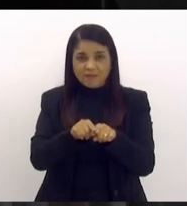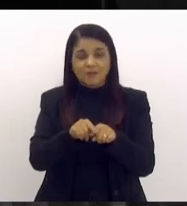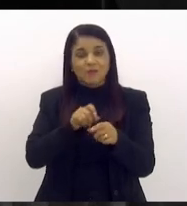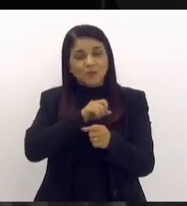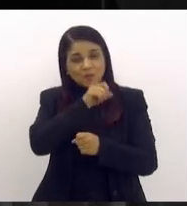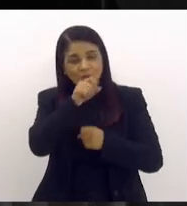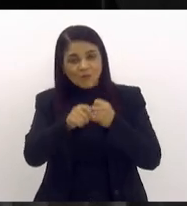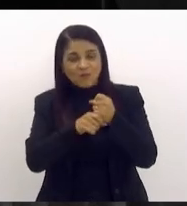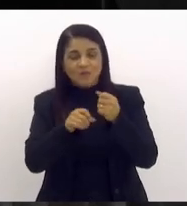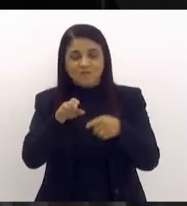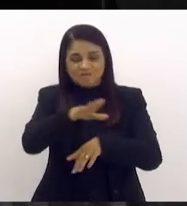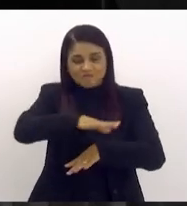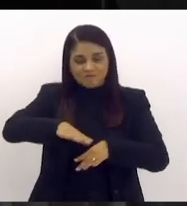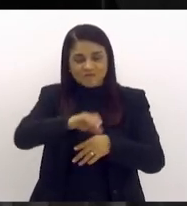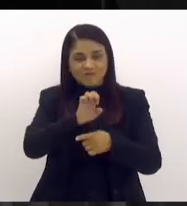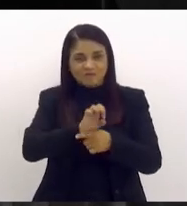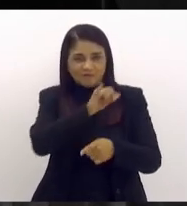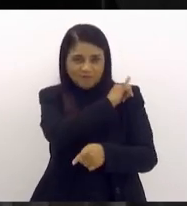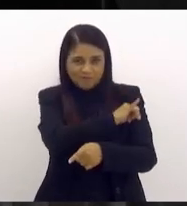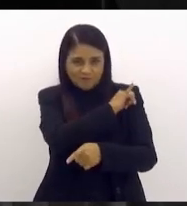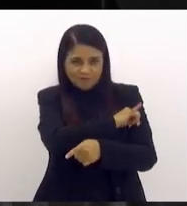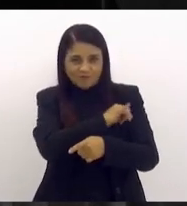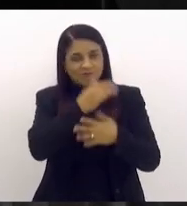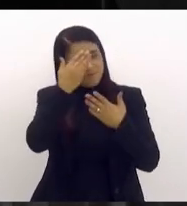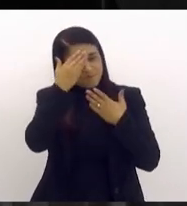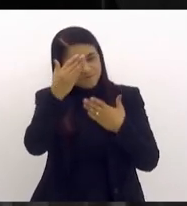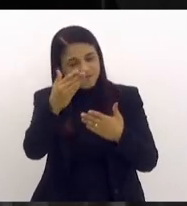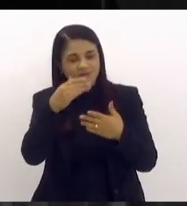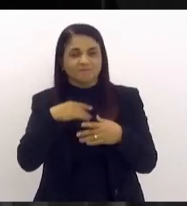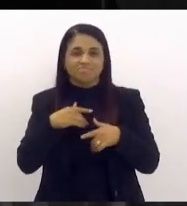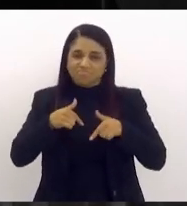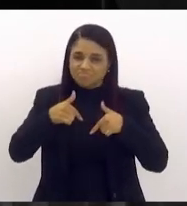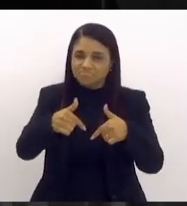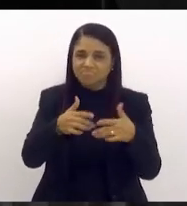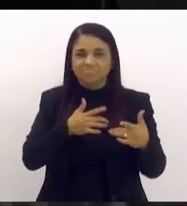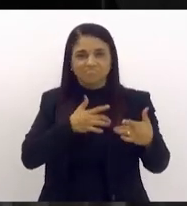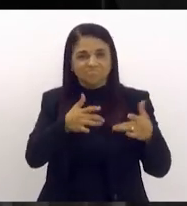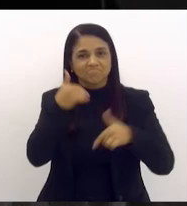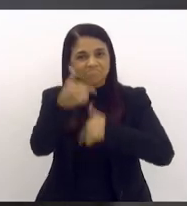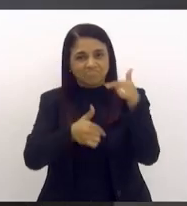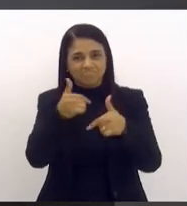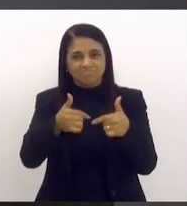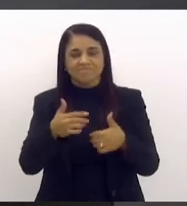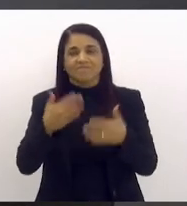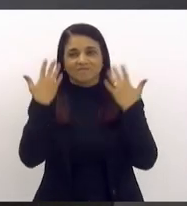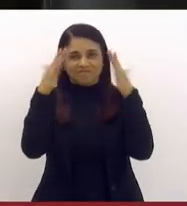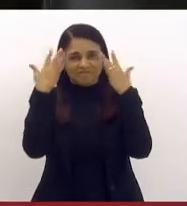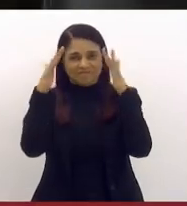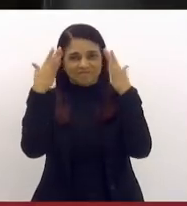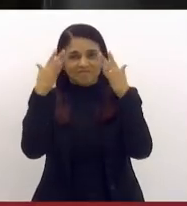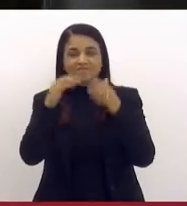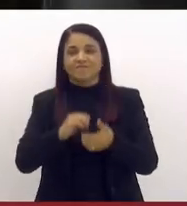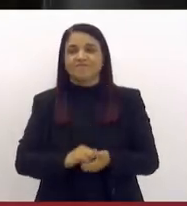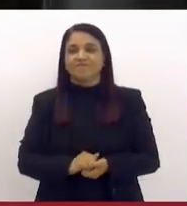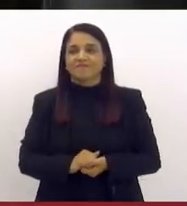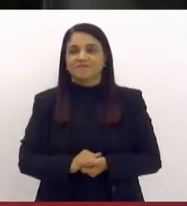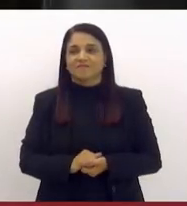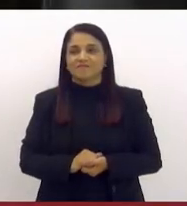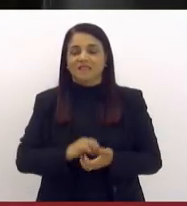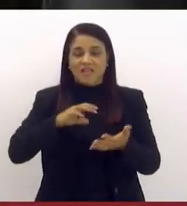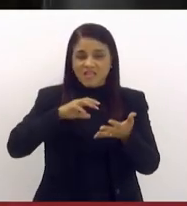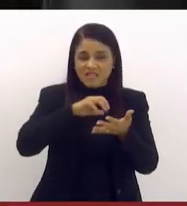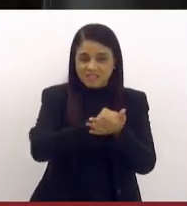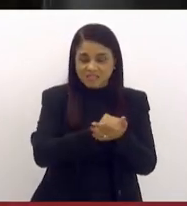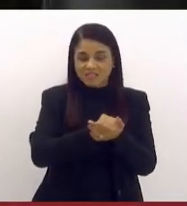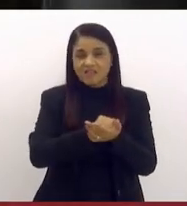âmbito do Estado do Rio de Janeiro então obrigado e estamos à disposição ao trabalho obrigado registrar a